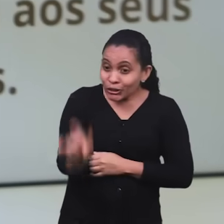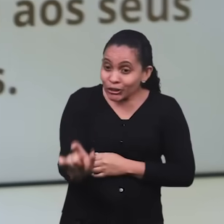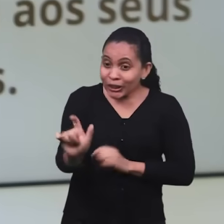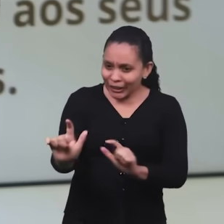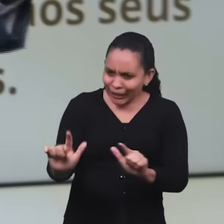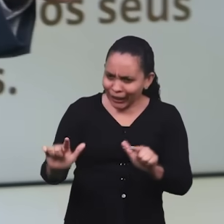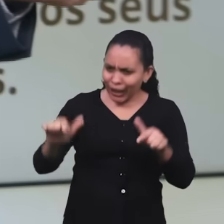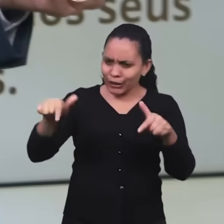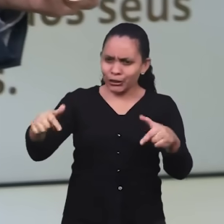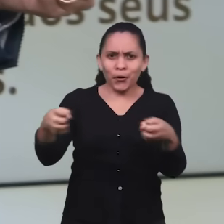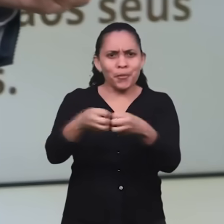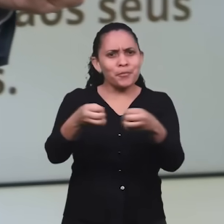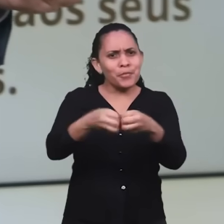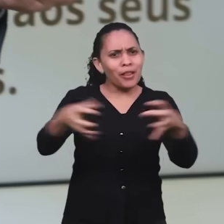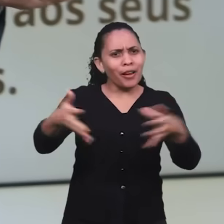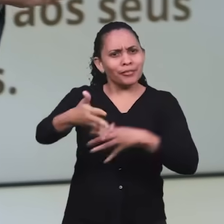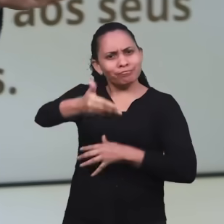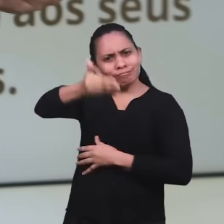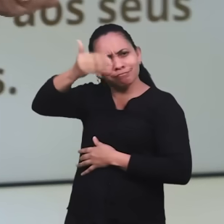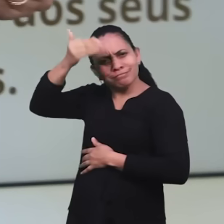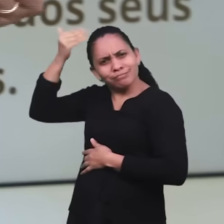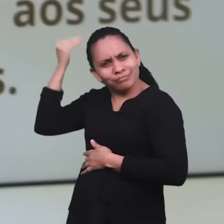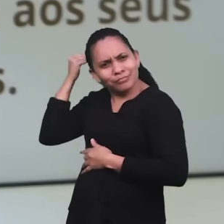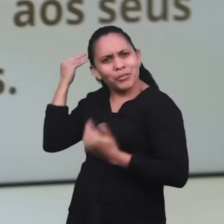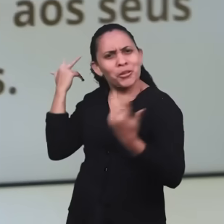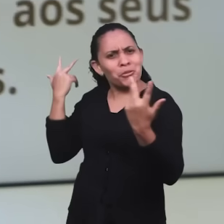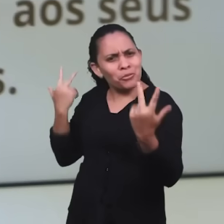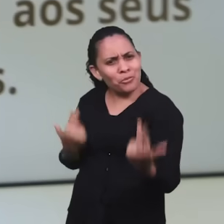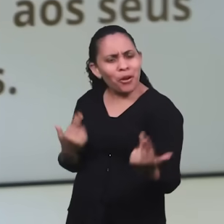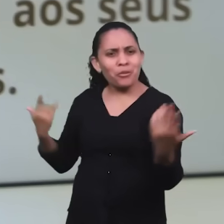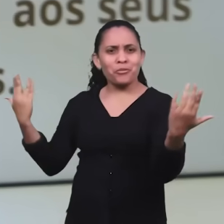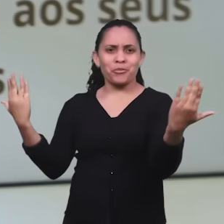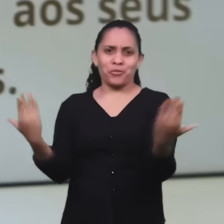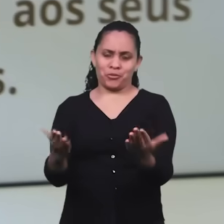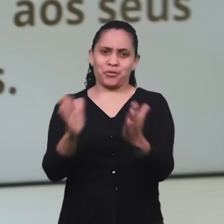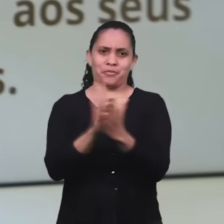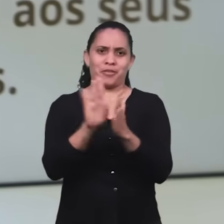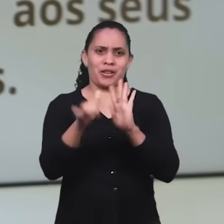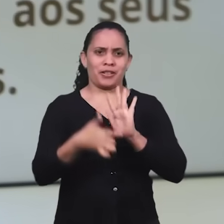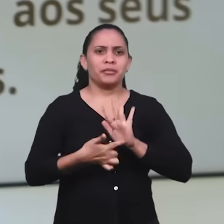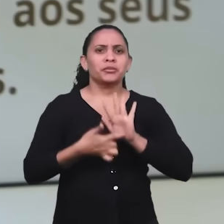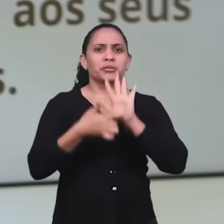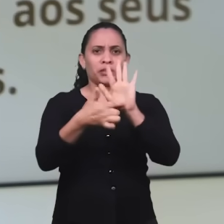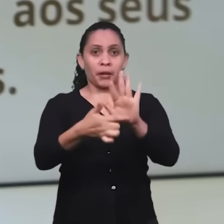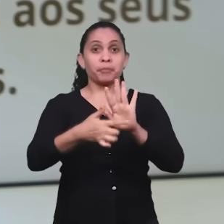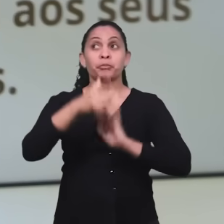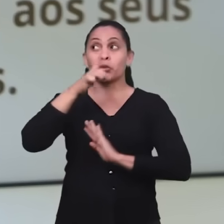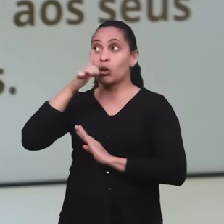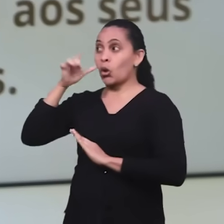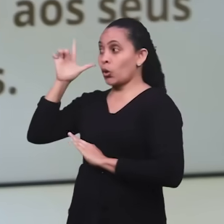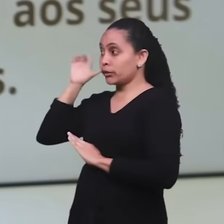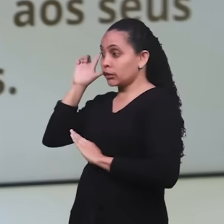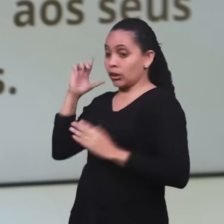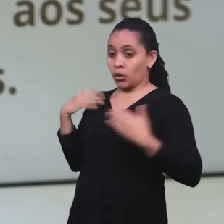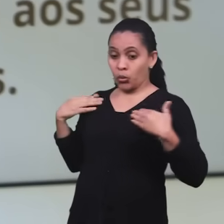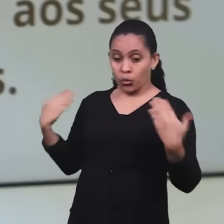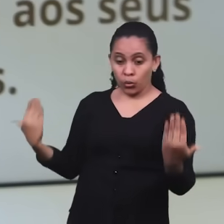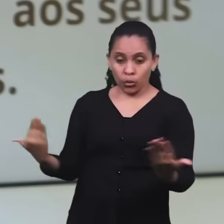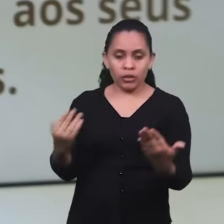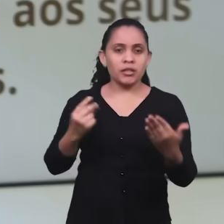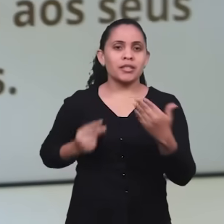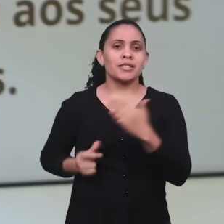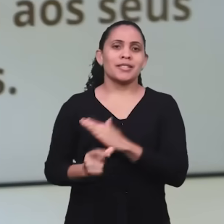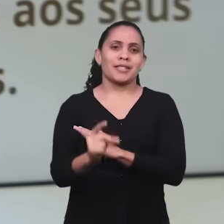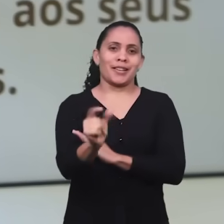que operou esse milagre do passado, é o mesmo hoje. A Bíblia diz que Ele é o mesmo ontem,